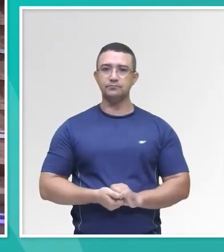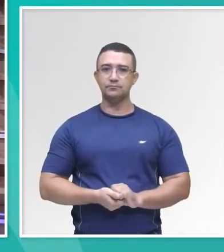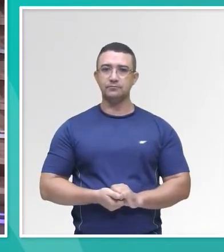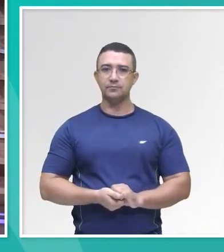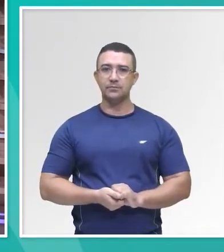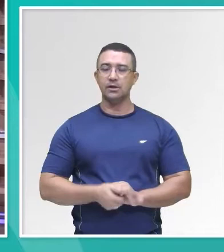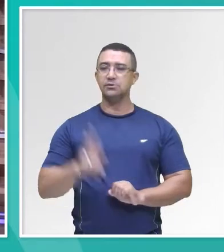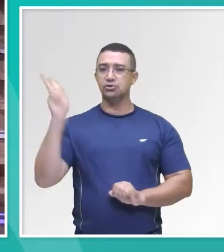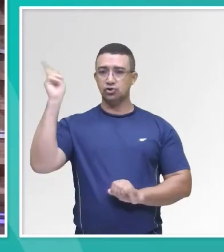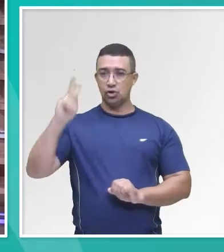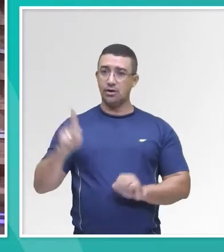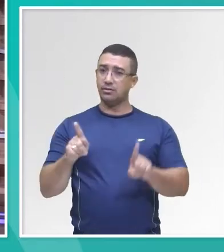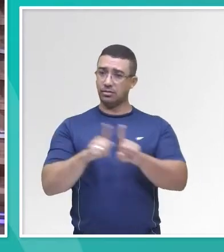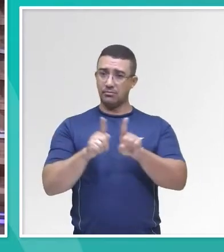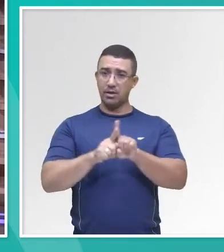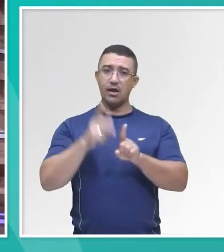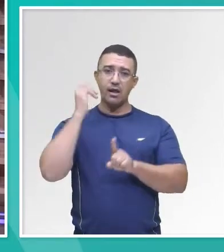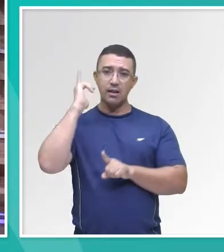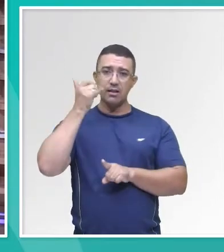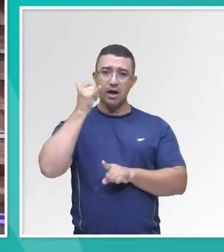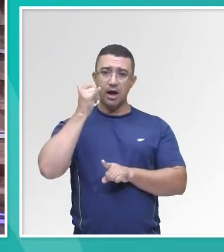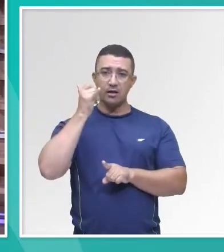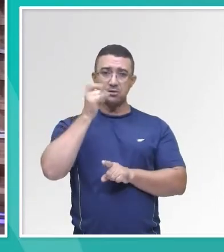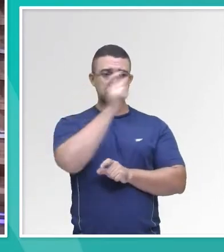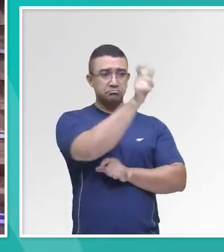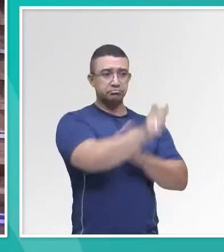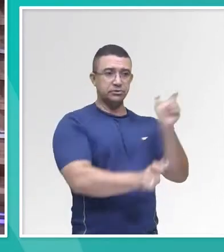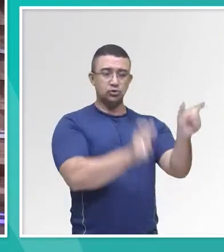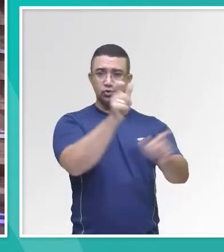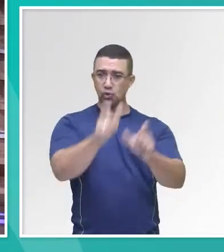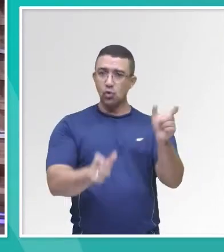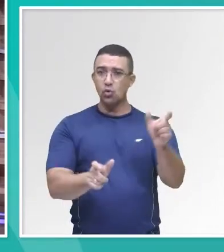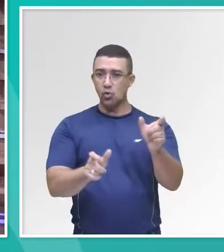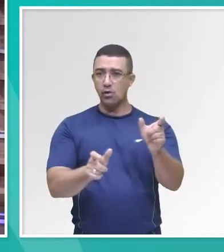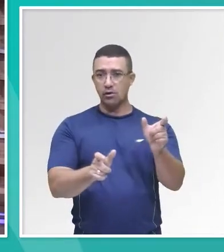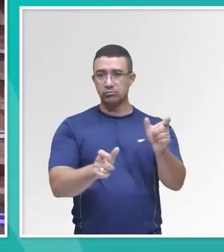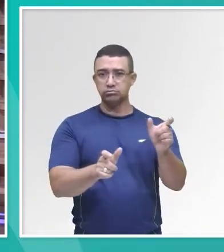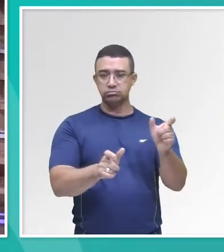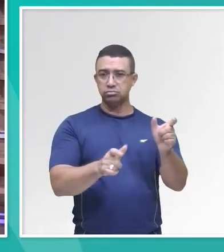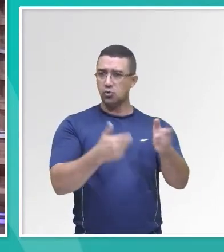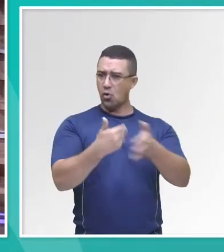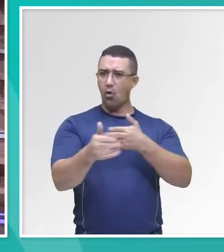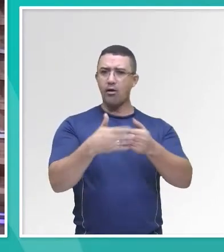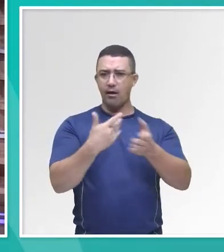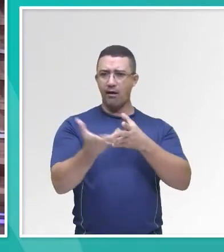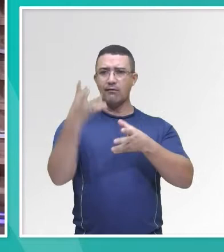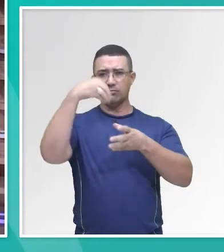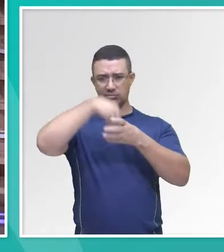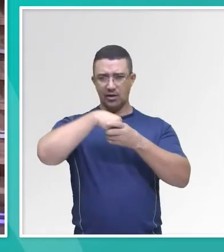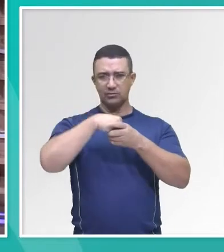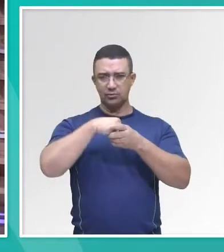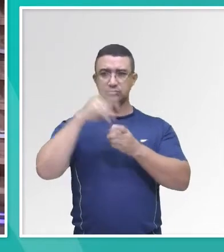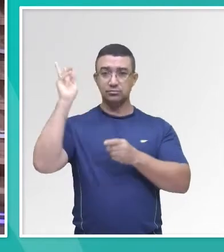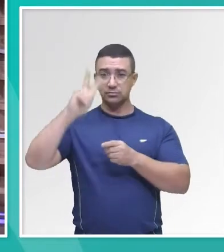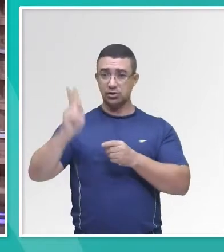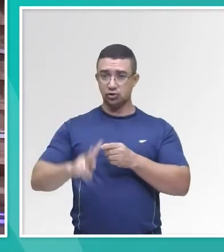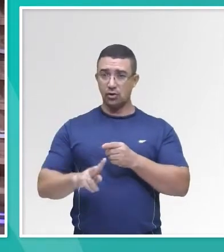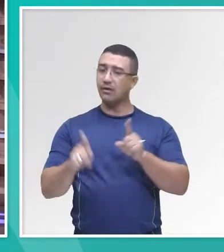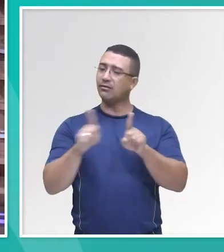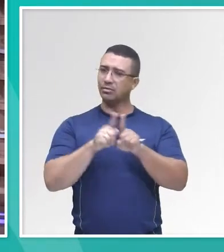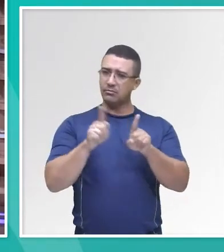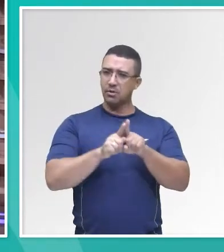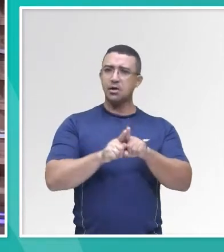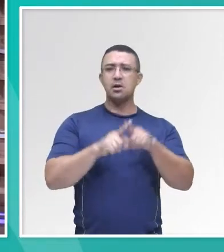Pode ser narrado também por um personagem secundário, pode ser narrado também por um personagem secundário que vai contar a